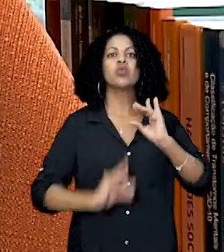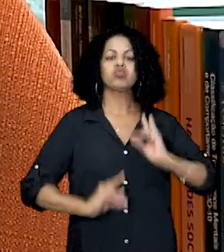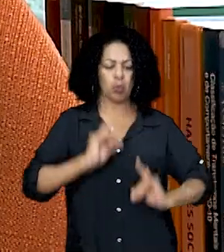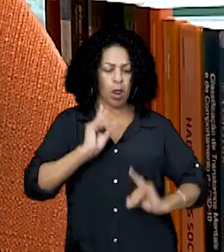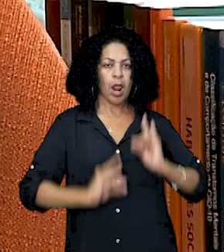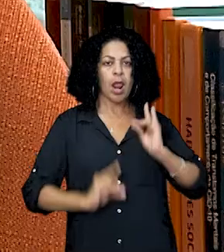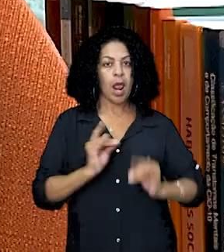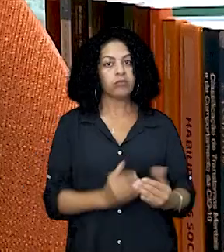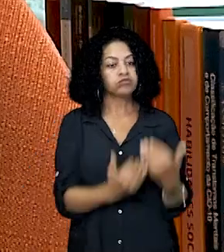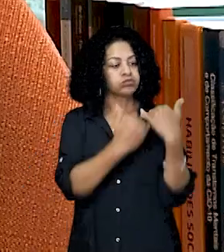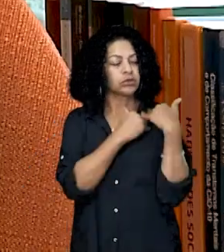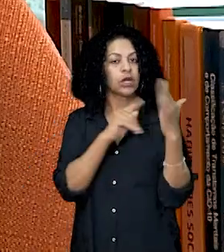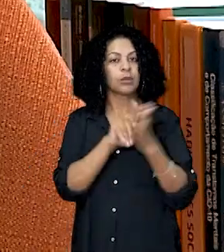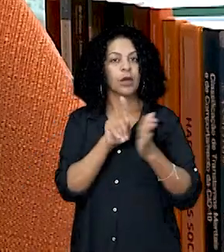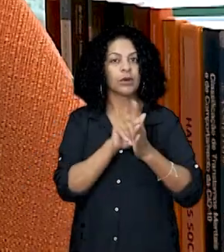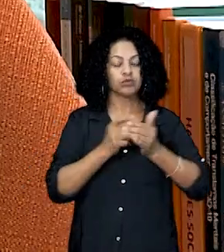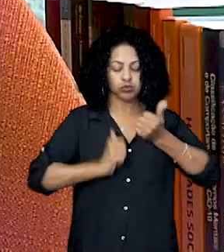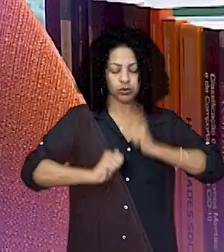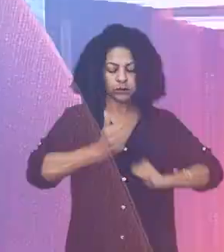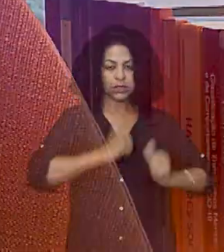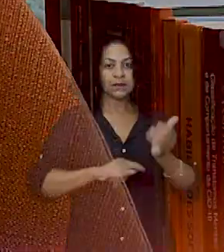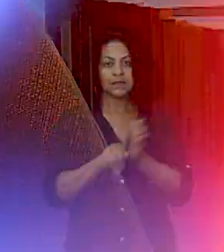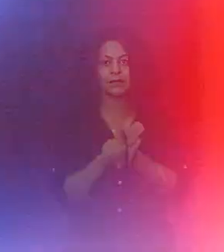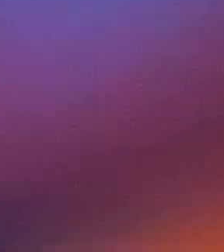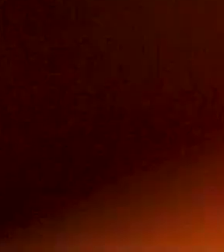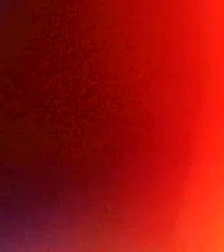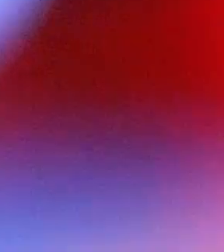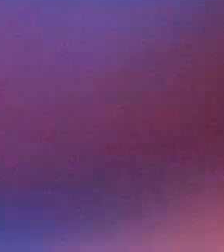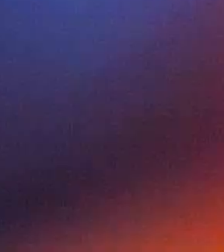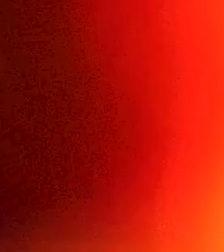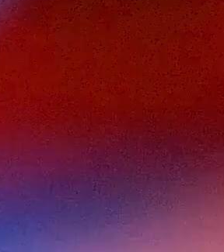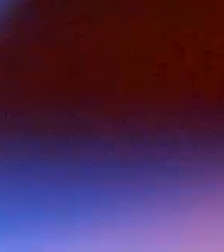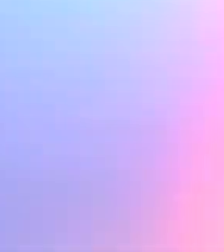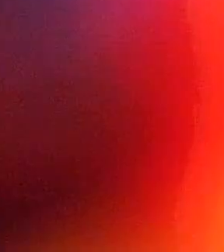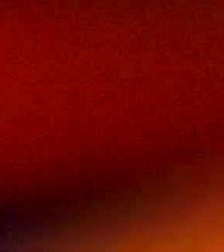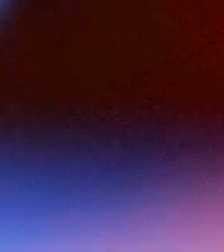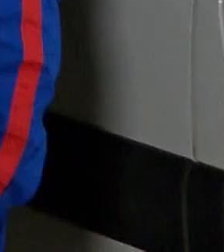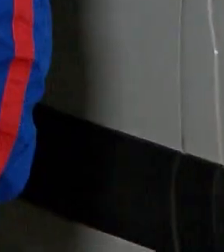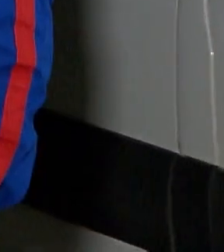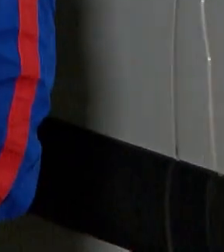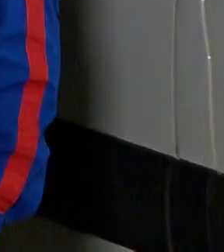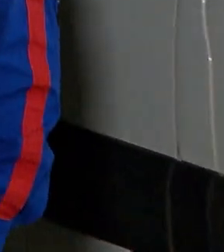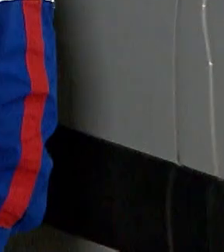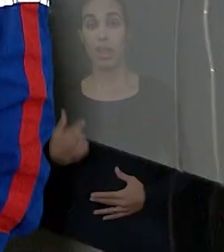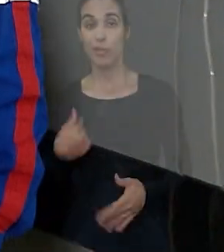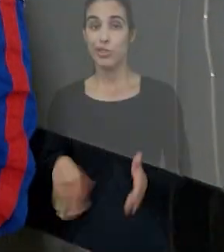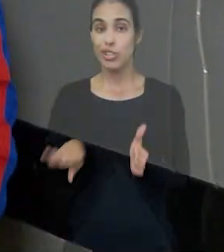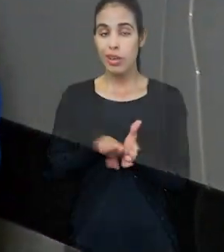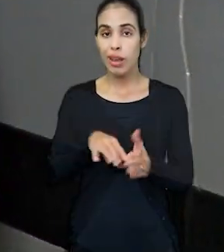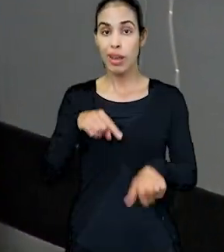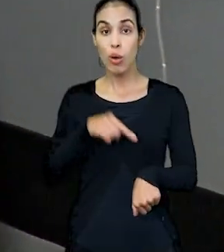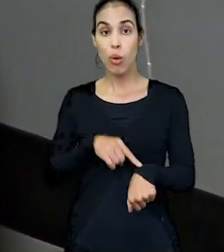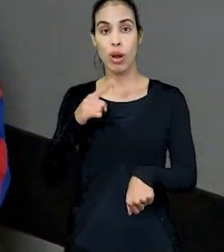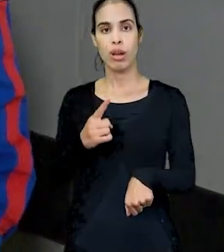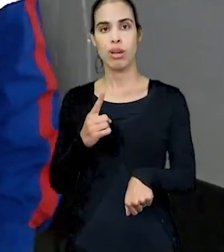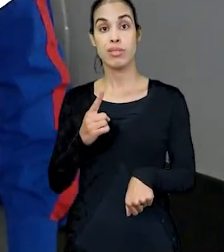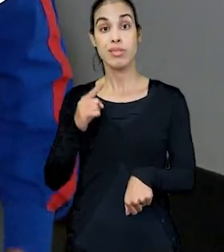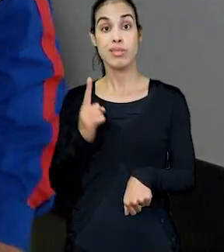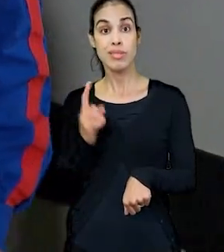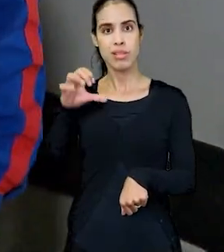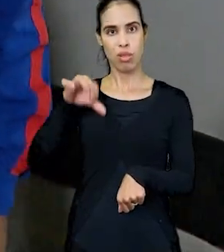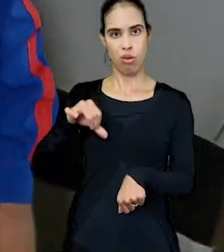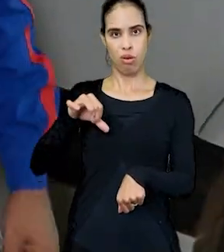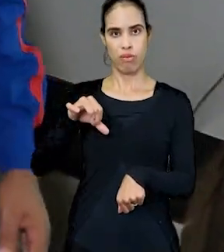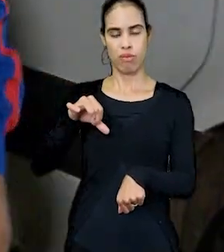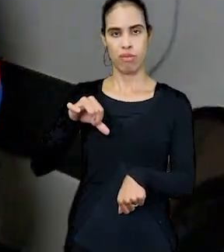o hormônio responsável pela regulação do estresse também. Para chegar aqui às 19 horas, você